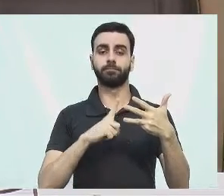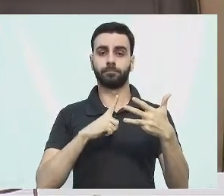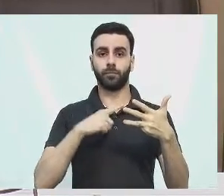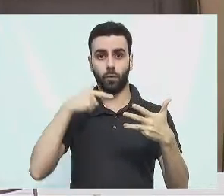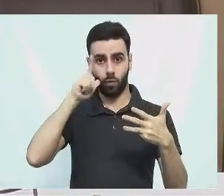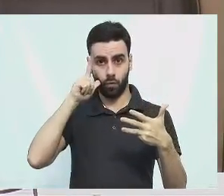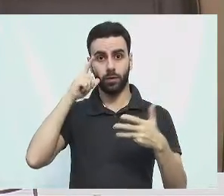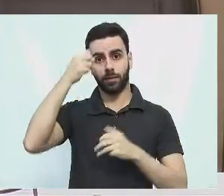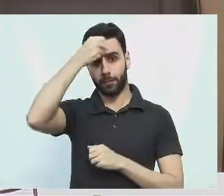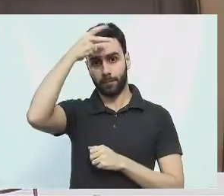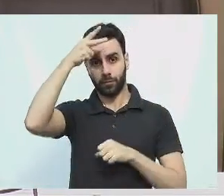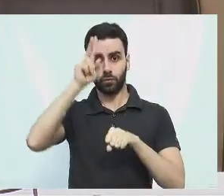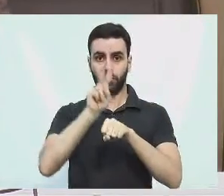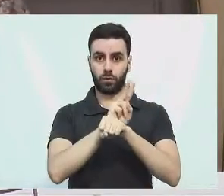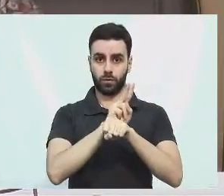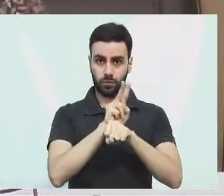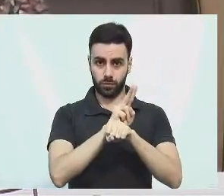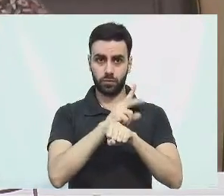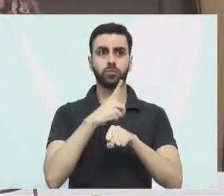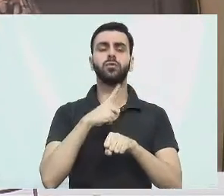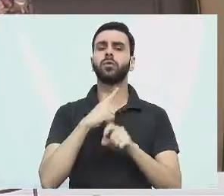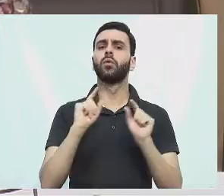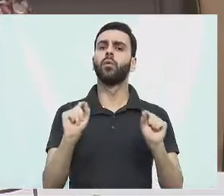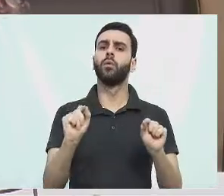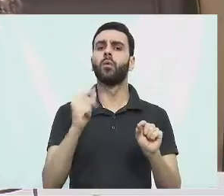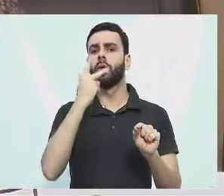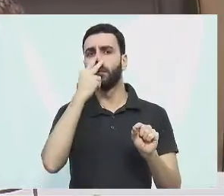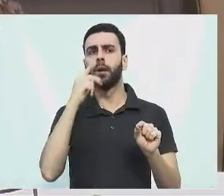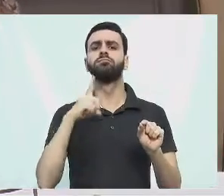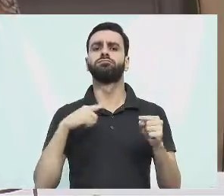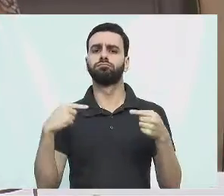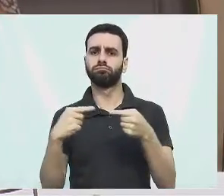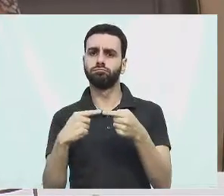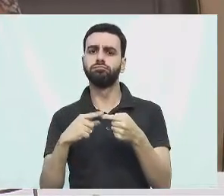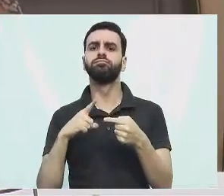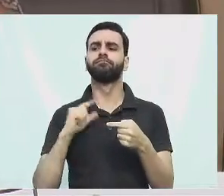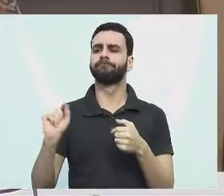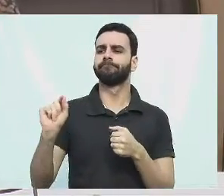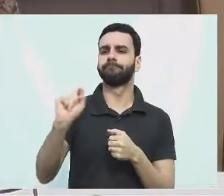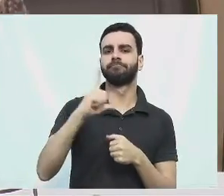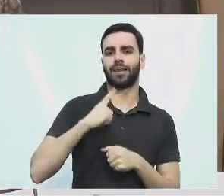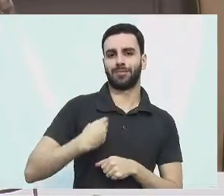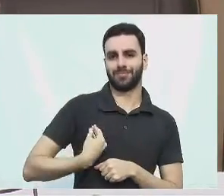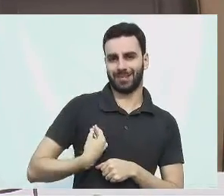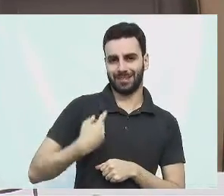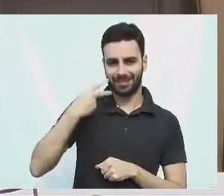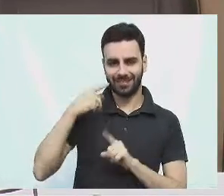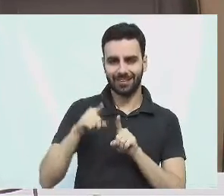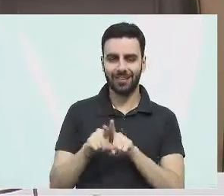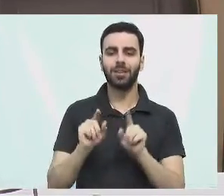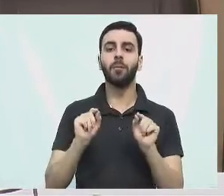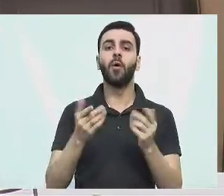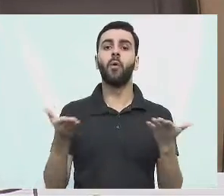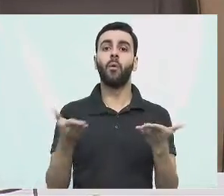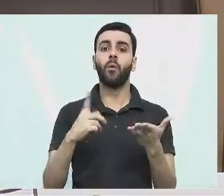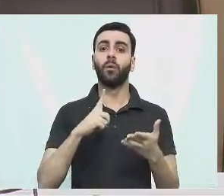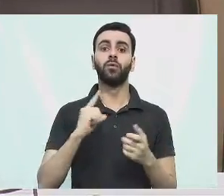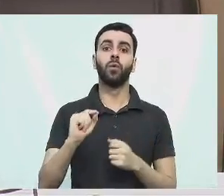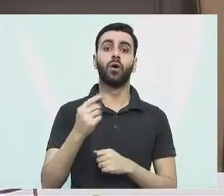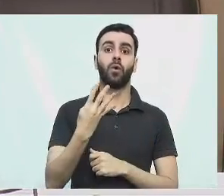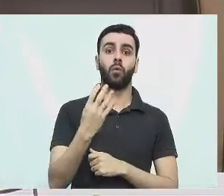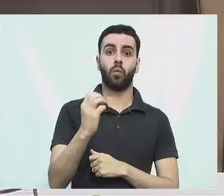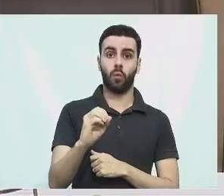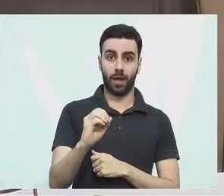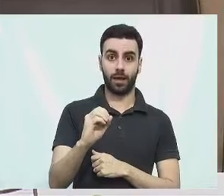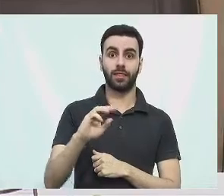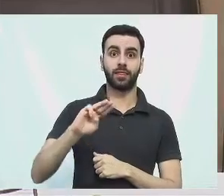Quando chegamos na apresentação da prefeitura, um quadro que até tem a ver com as falas dos que aqui estão. Hoje teríamos 40 milhões